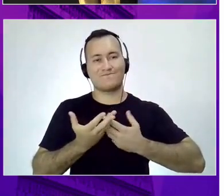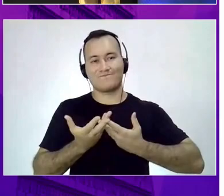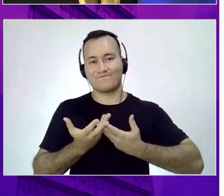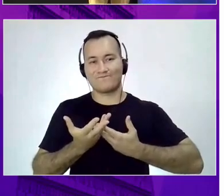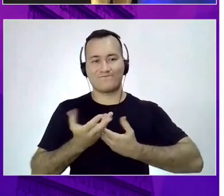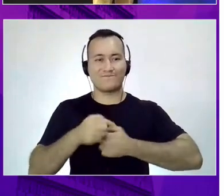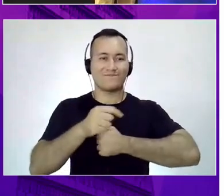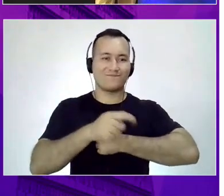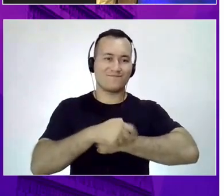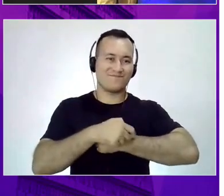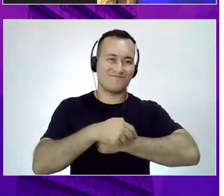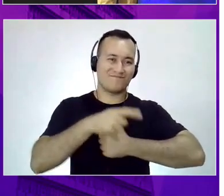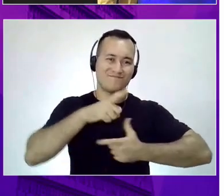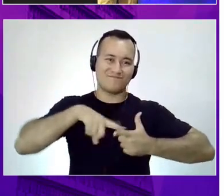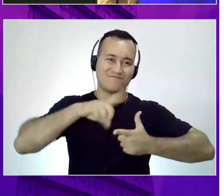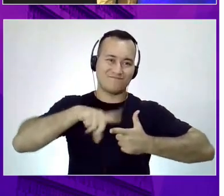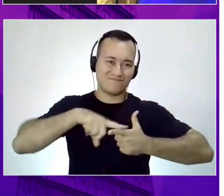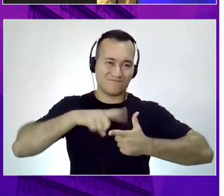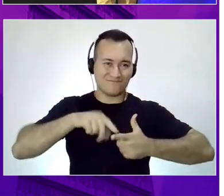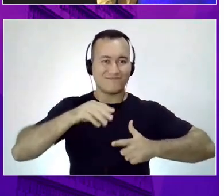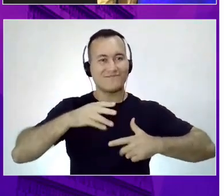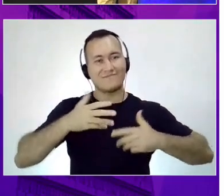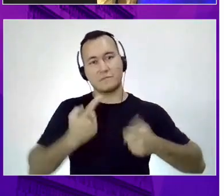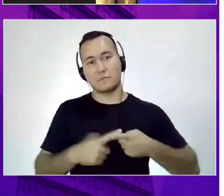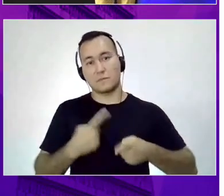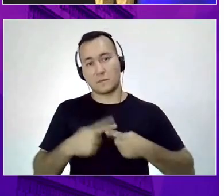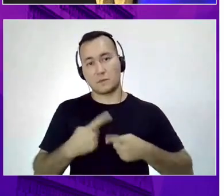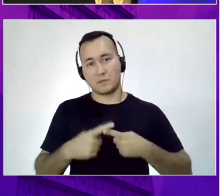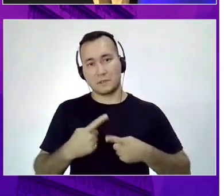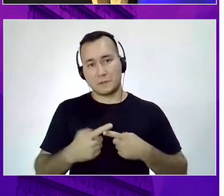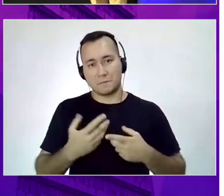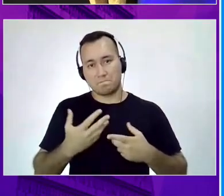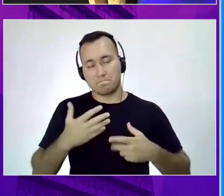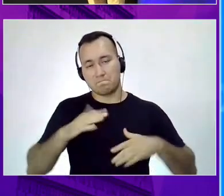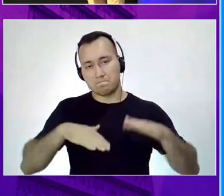fazer qualquer mudança dentro dessa aplicação.